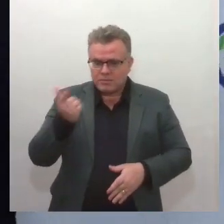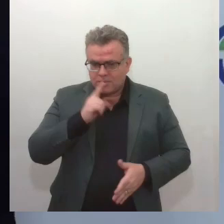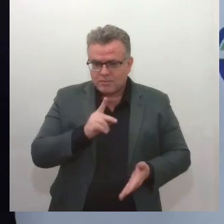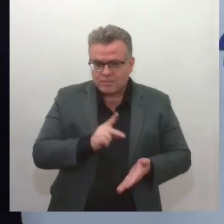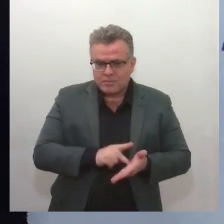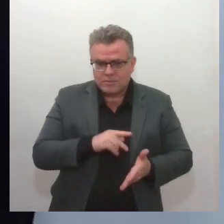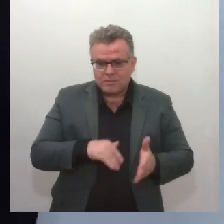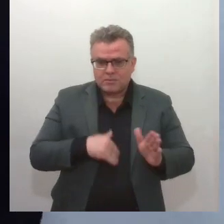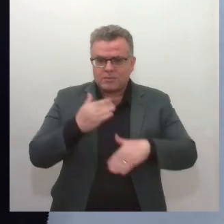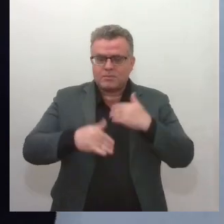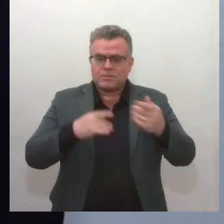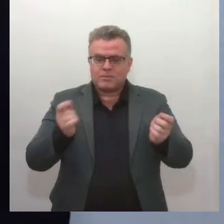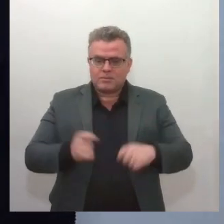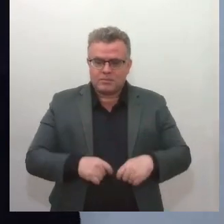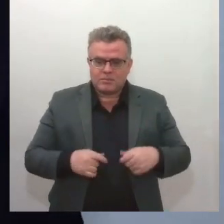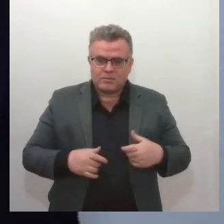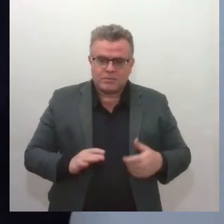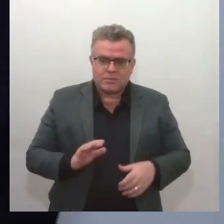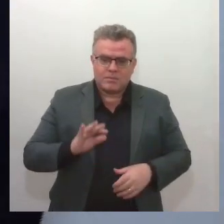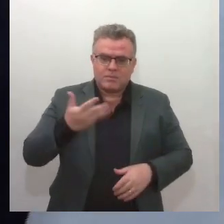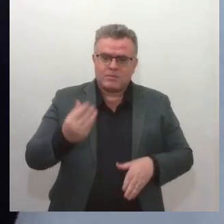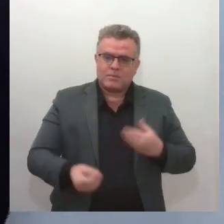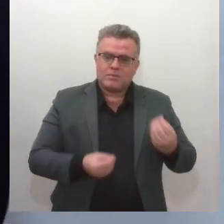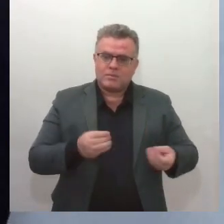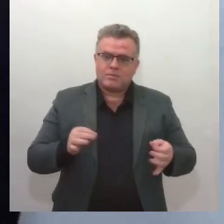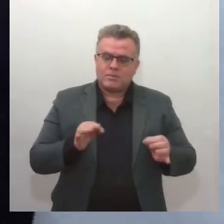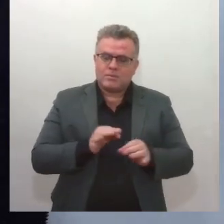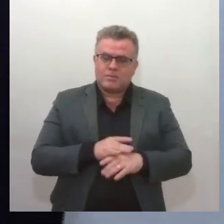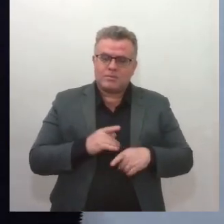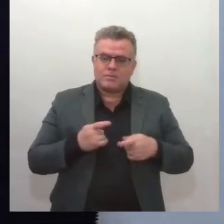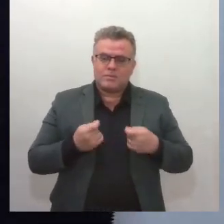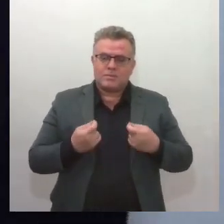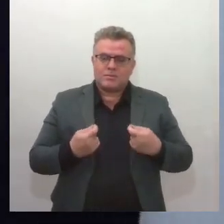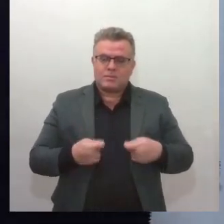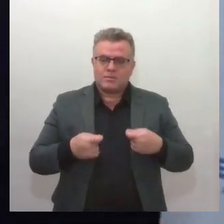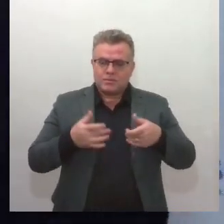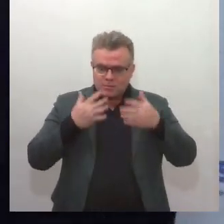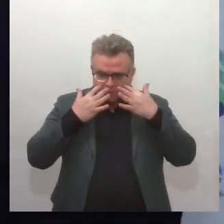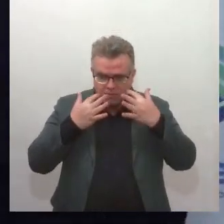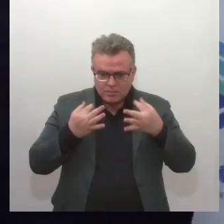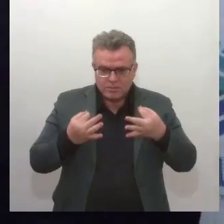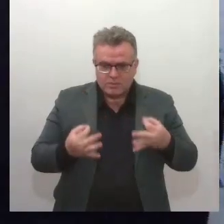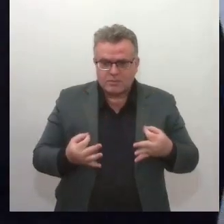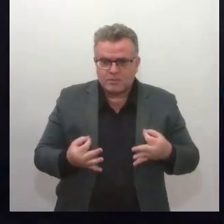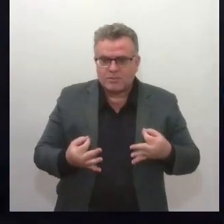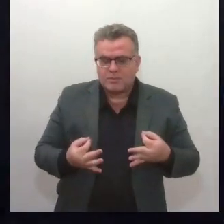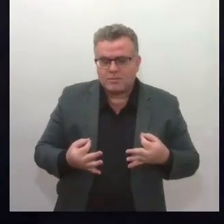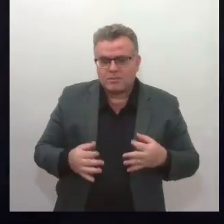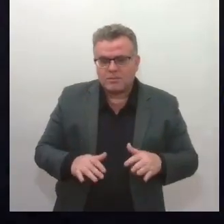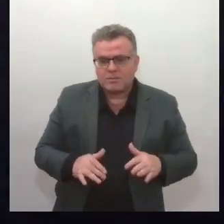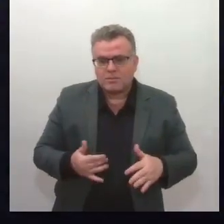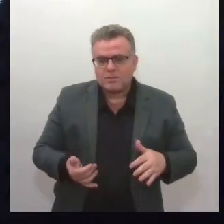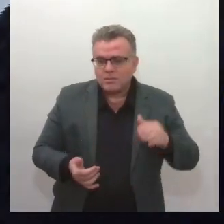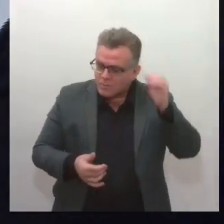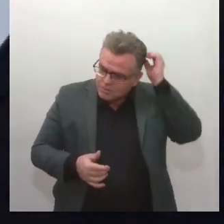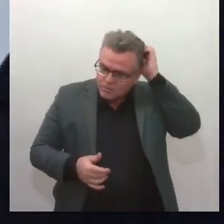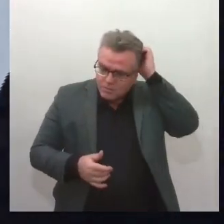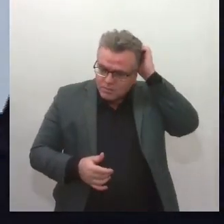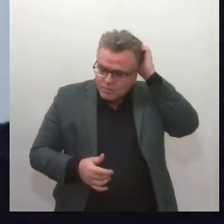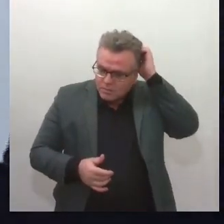né, carece de atenção, né, deputado? Sim, porque no mês de abril foi feita